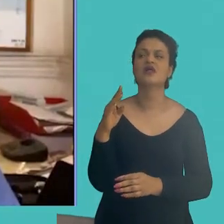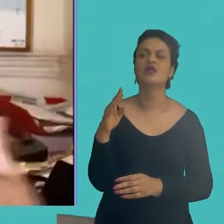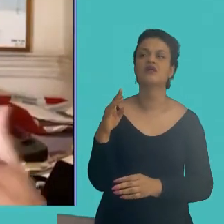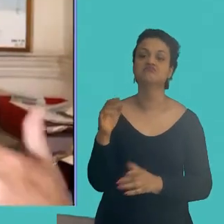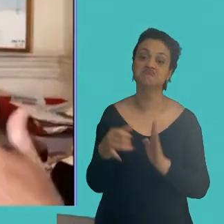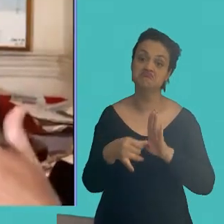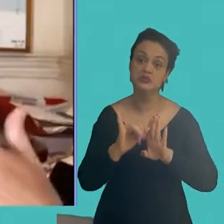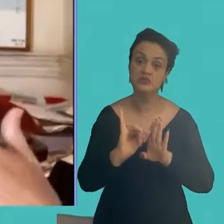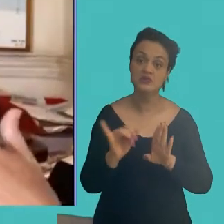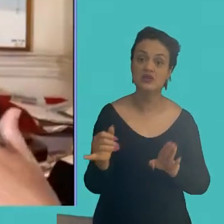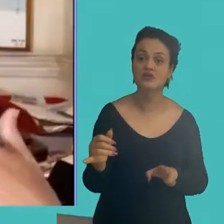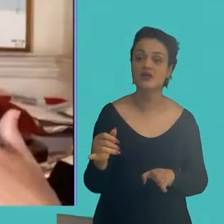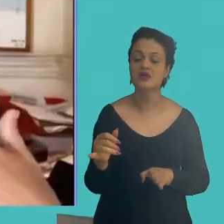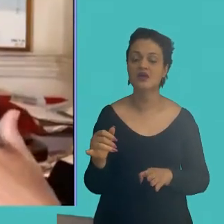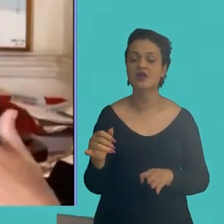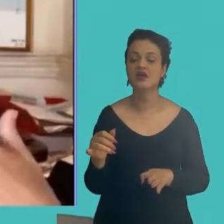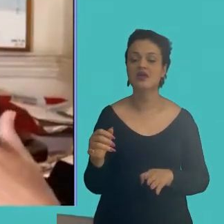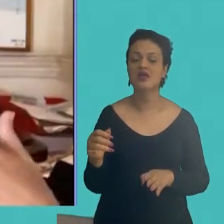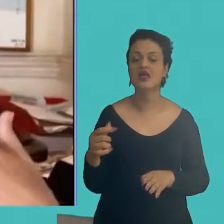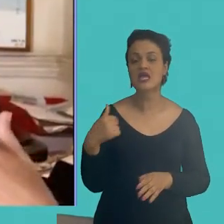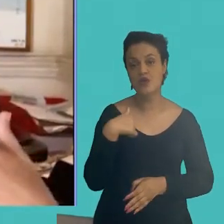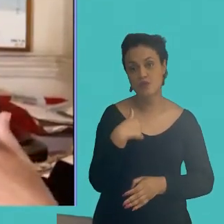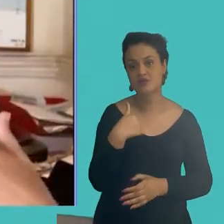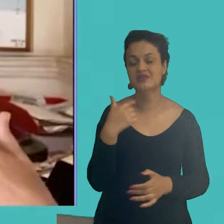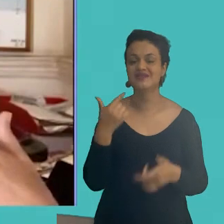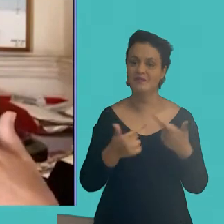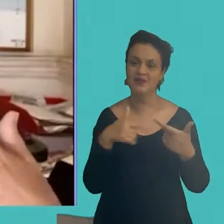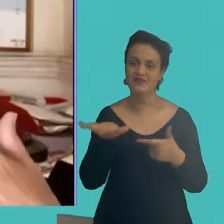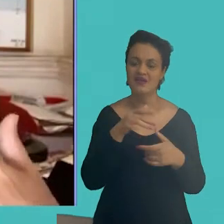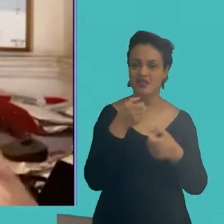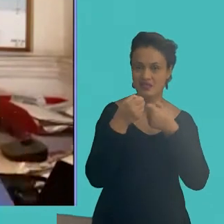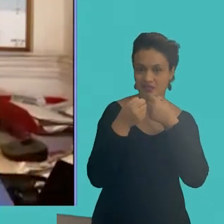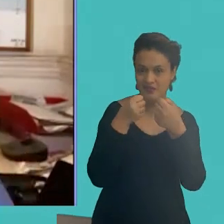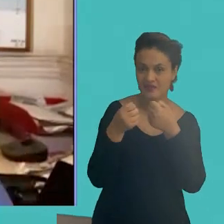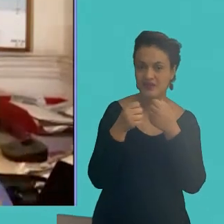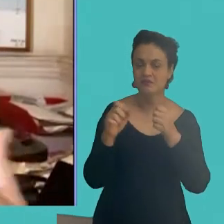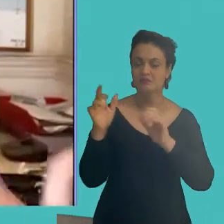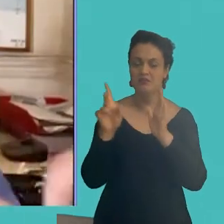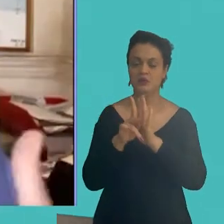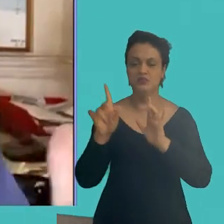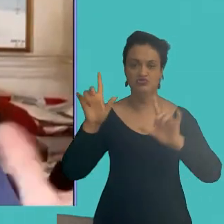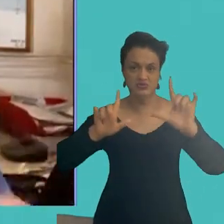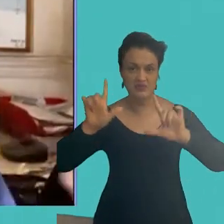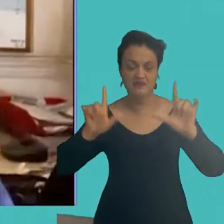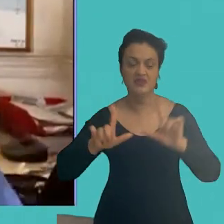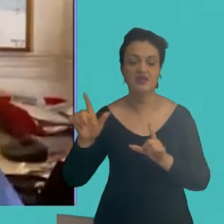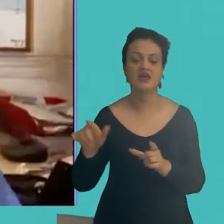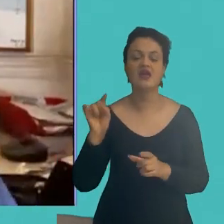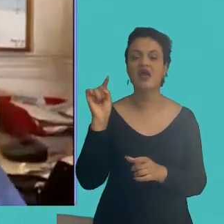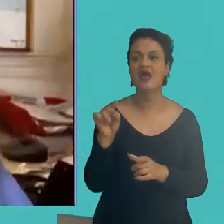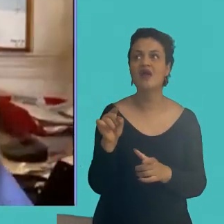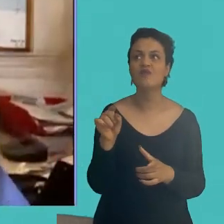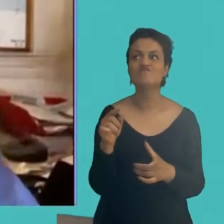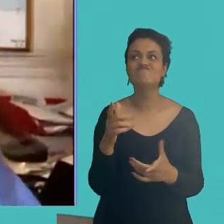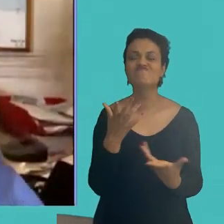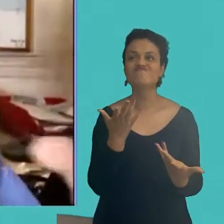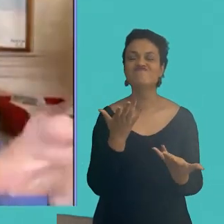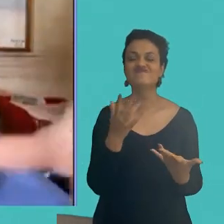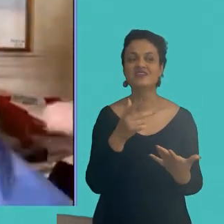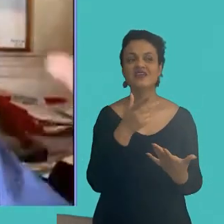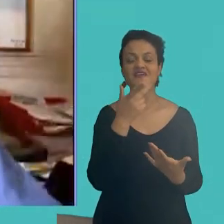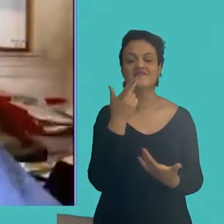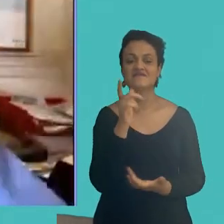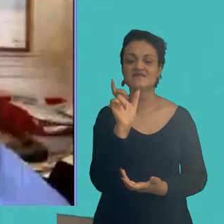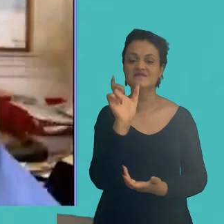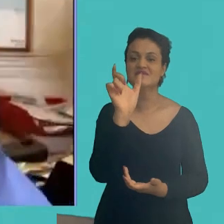digamos, praticamente eu que trabalho na imprensa, que sou profissional de comunicação, digamos, é um conforto de pôr uma palavra bonde,